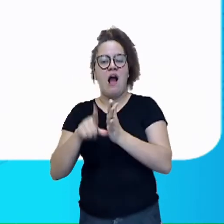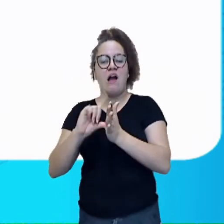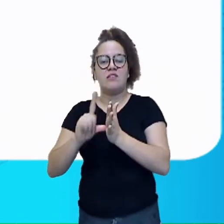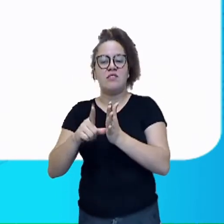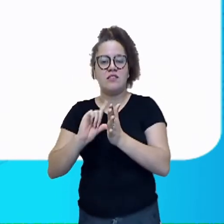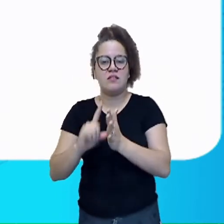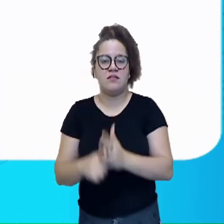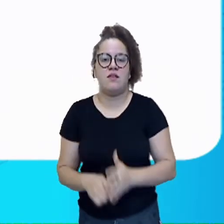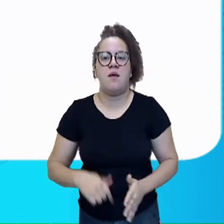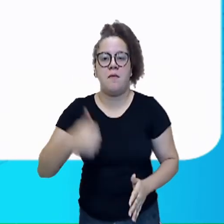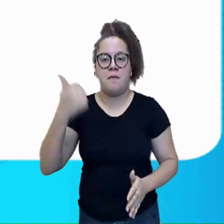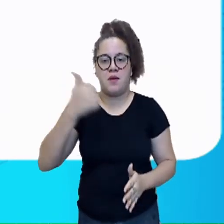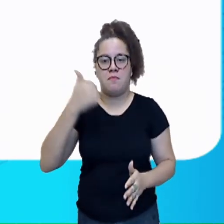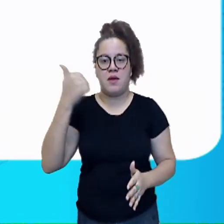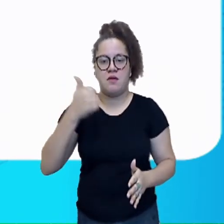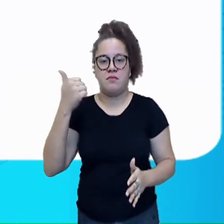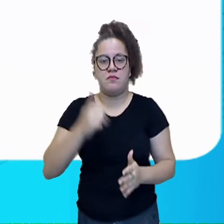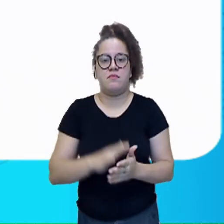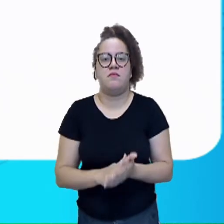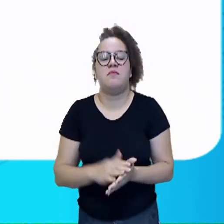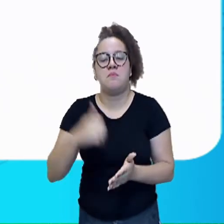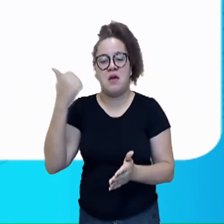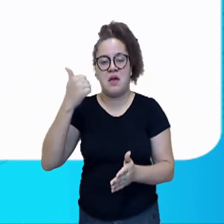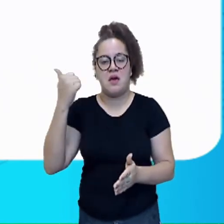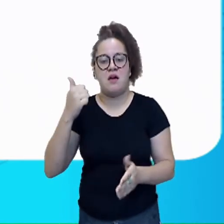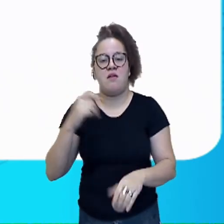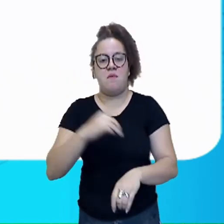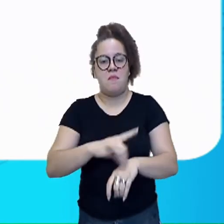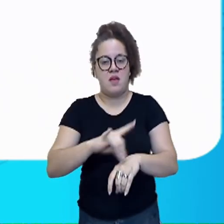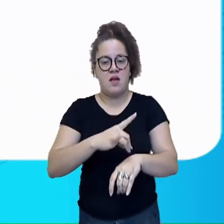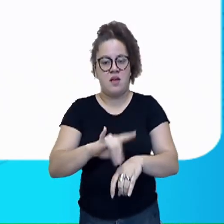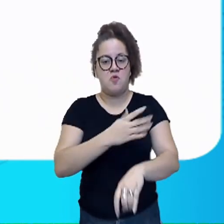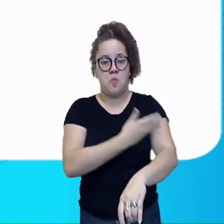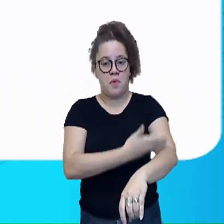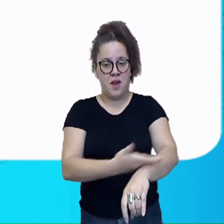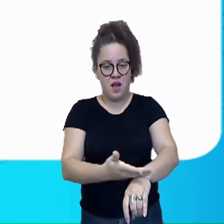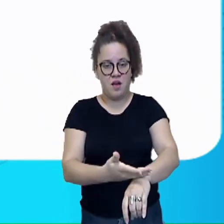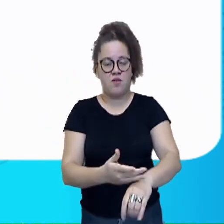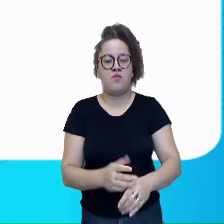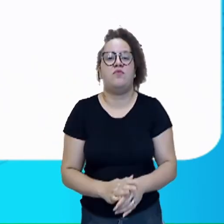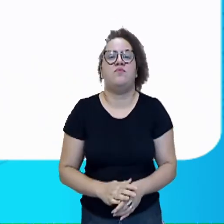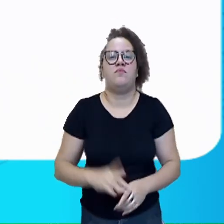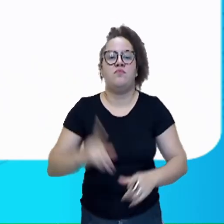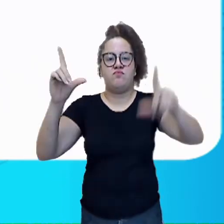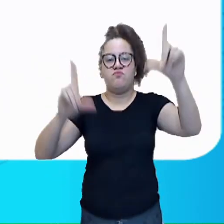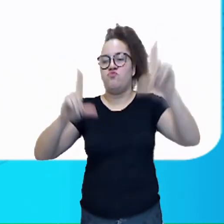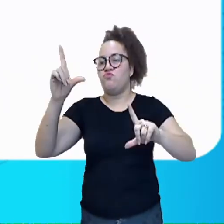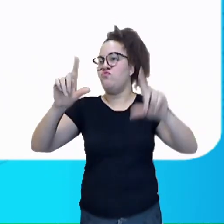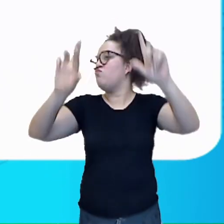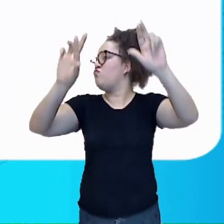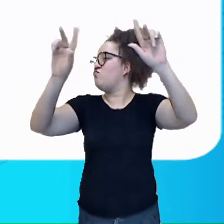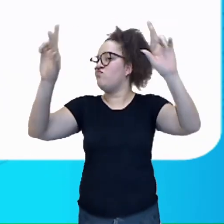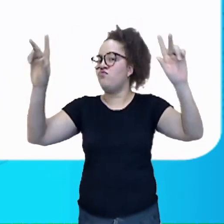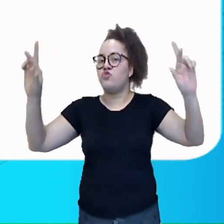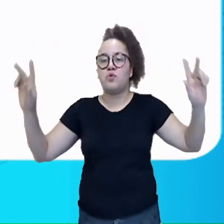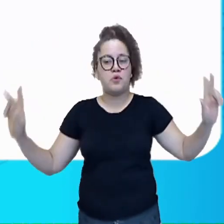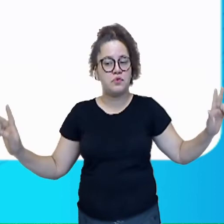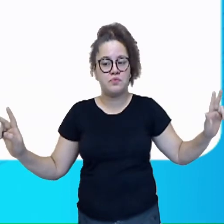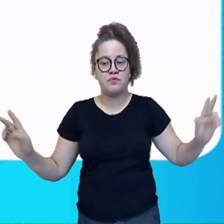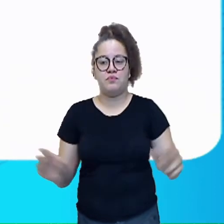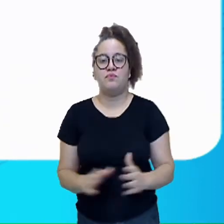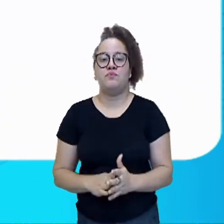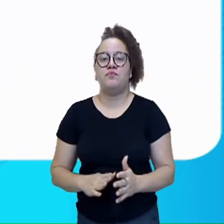a primeira imagem que nós tivemos era em preto e branco. Todas as novelas, jornais, era tudo em preto e